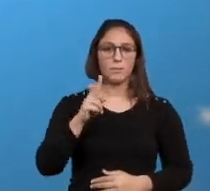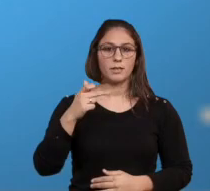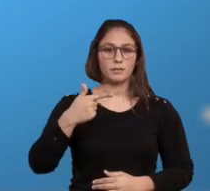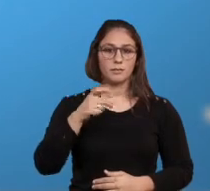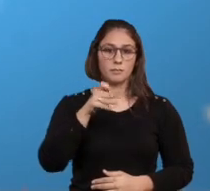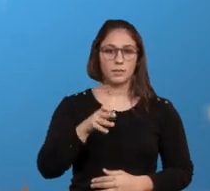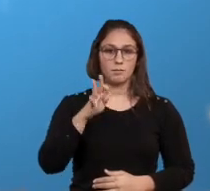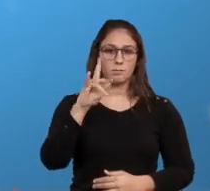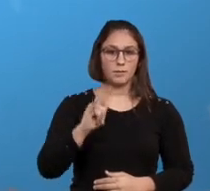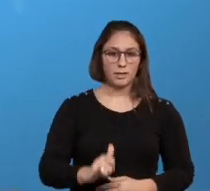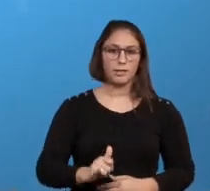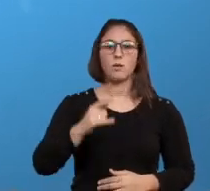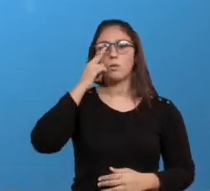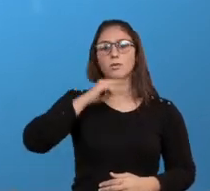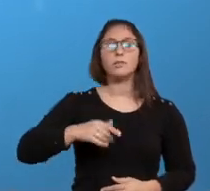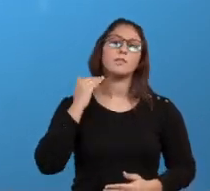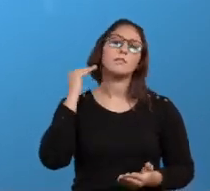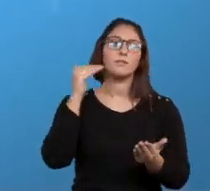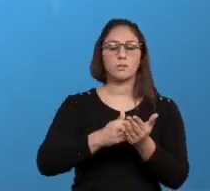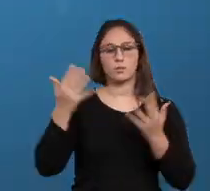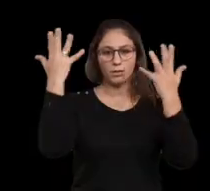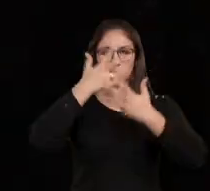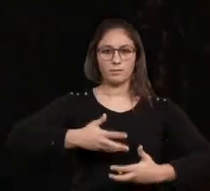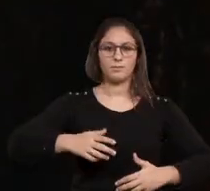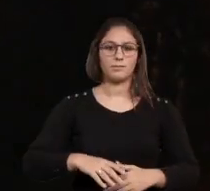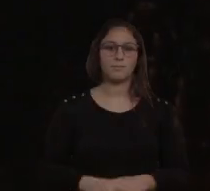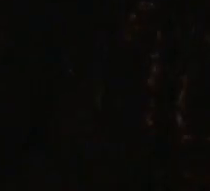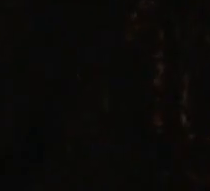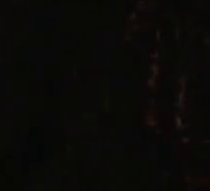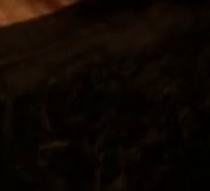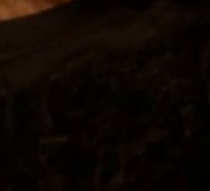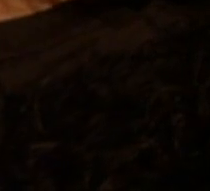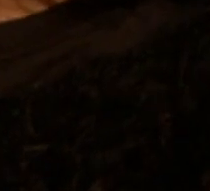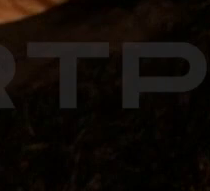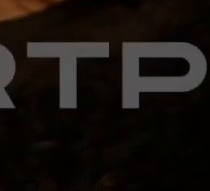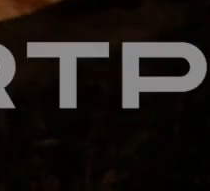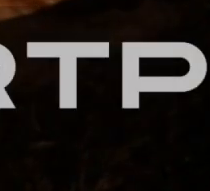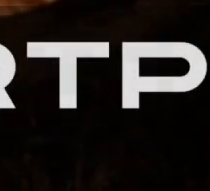RTP Play, com repetição na noite de segunda-feira.